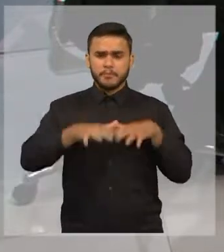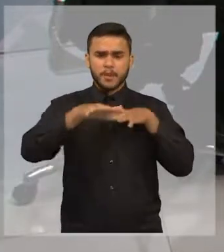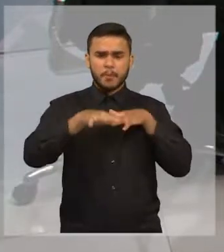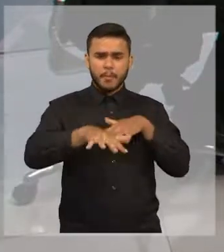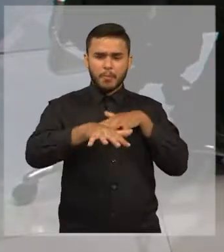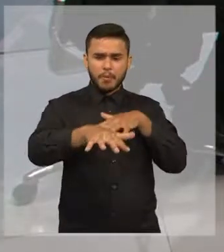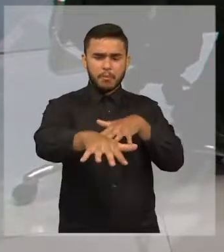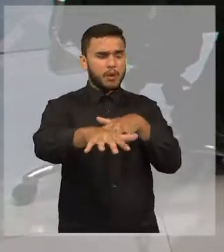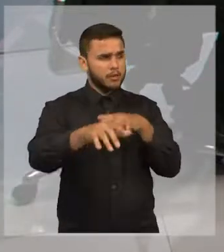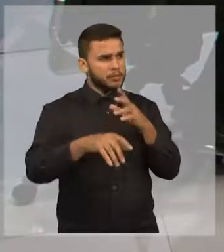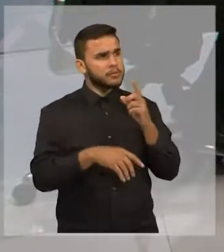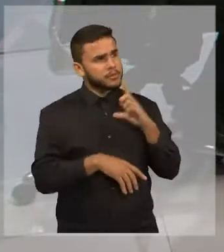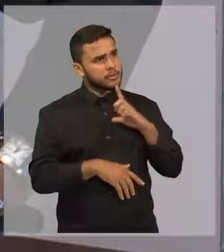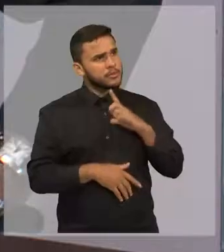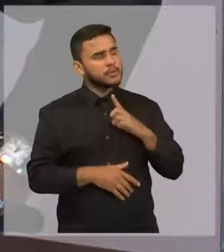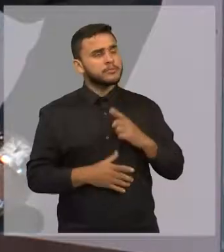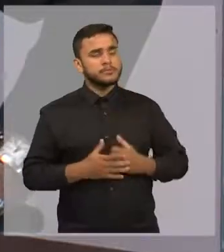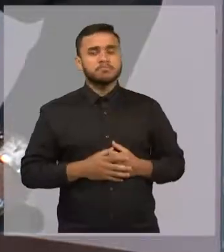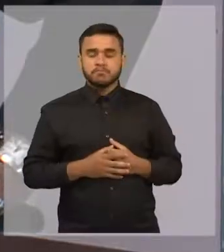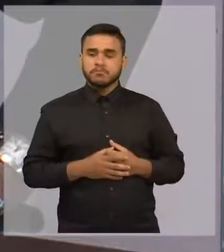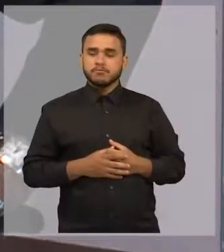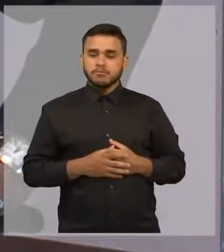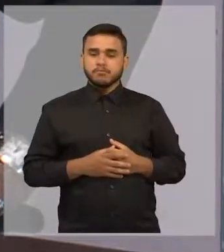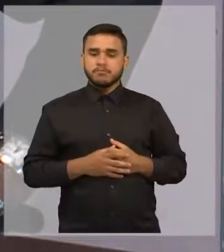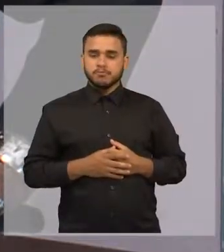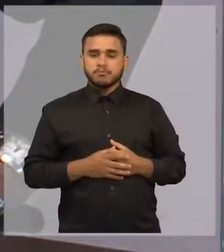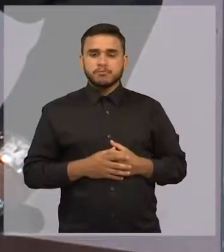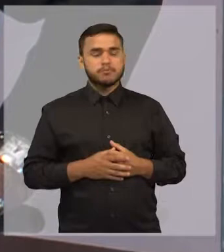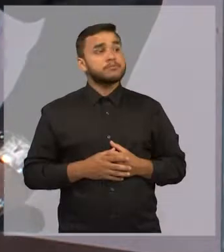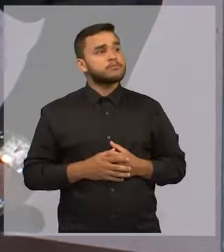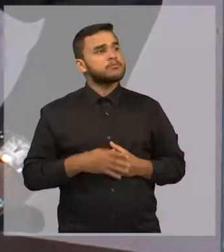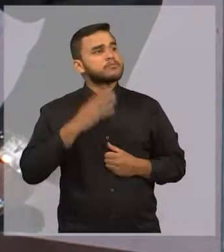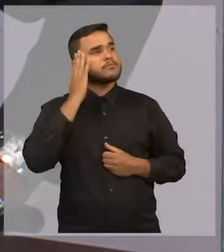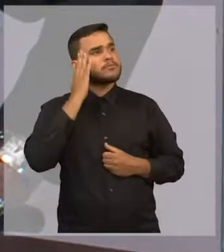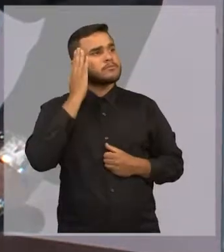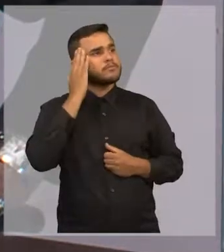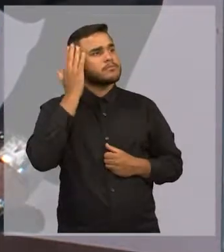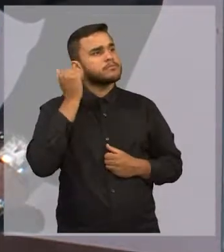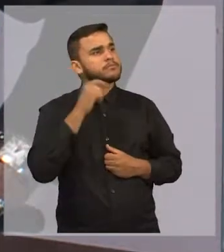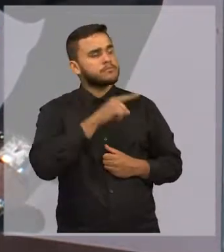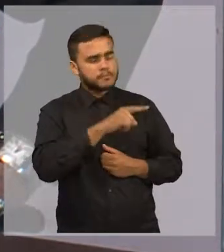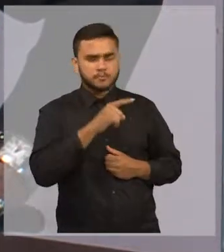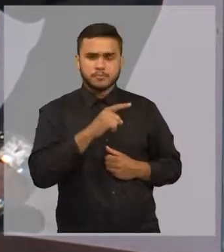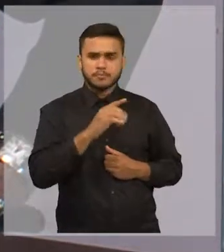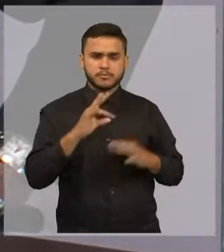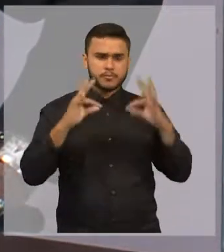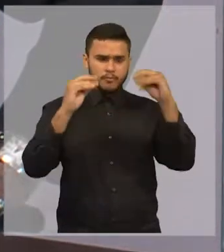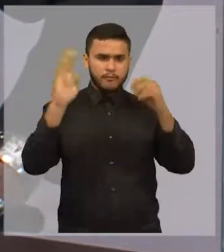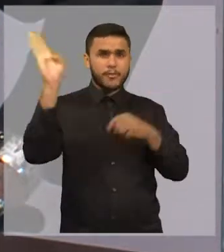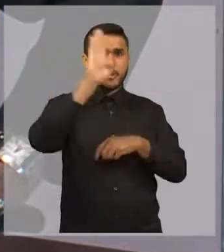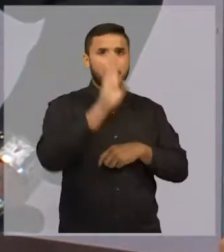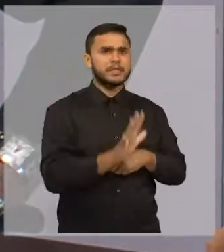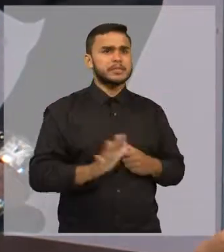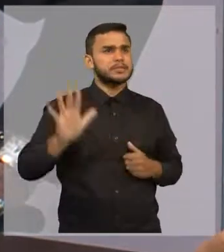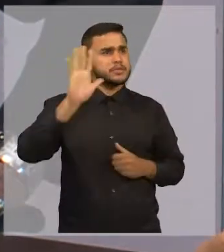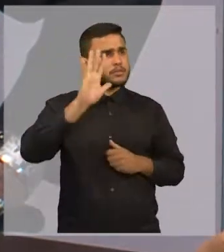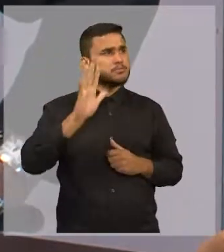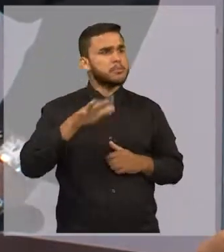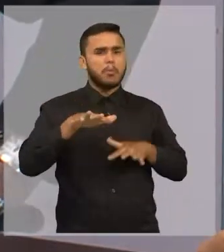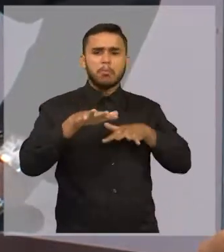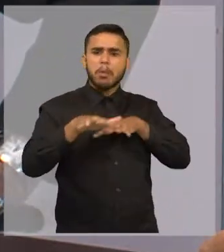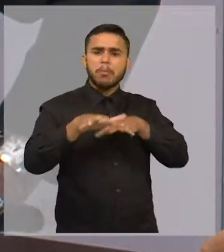movimento, né, ele ganhou uma dimensão muito maior porque ele toca num problema muito